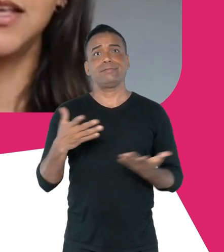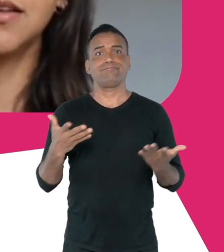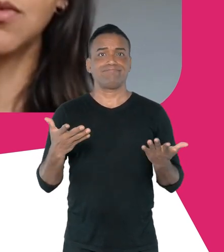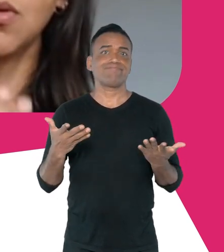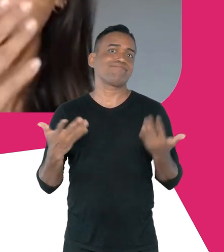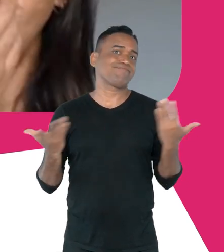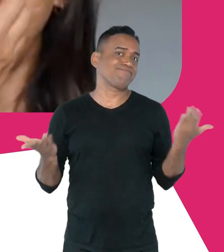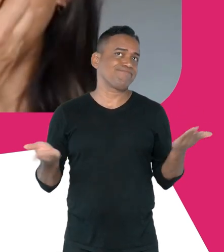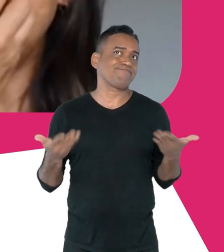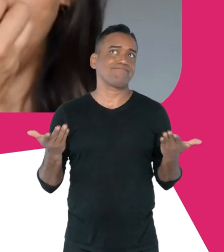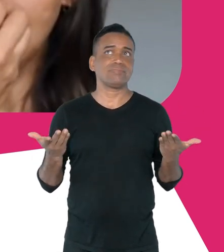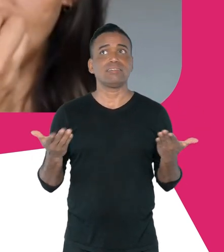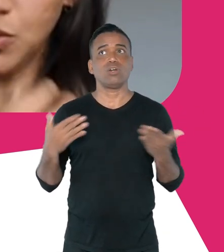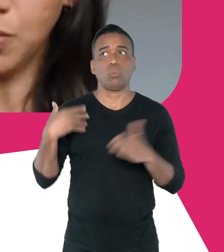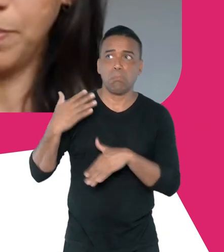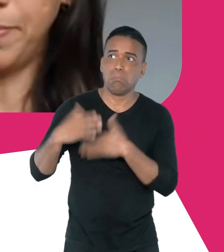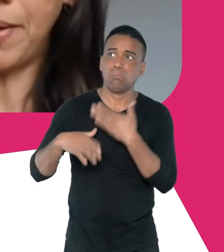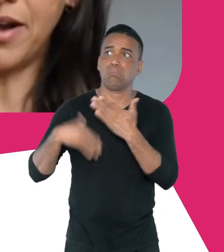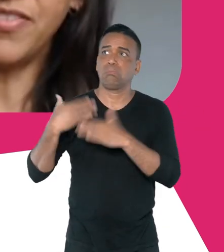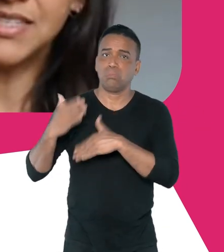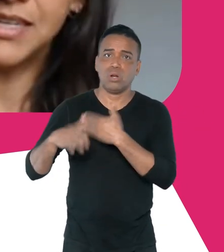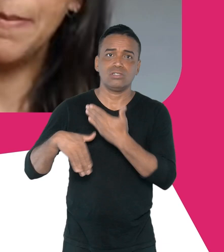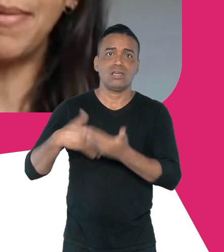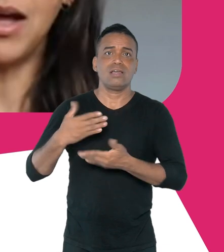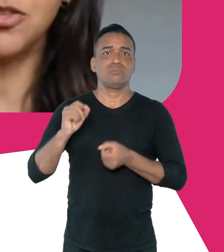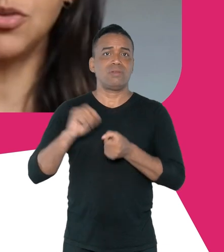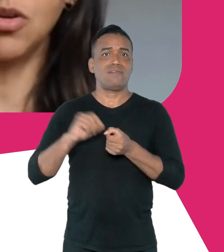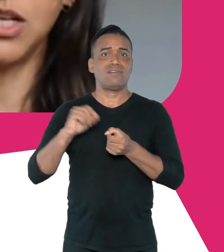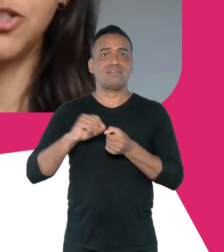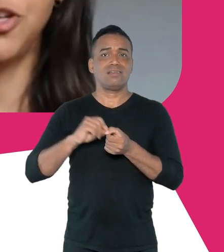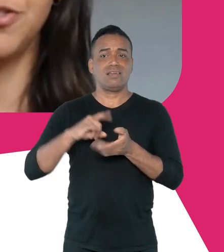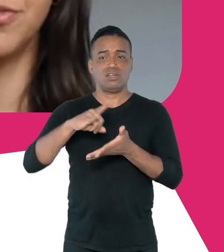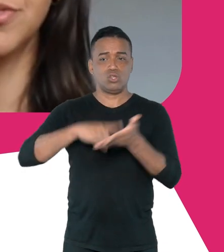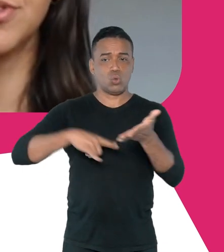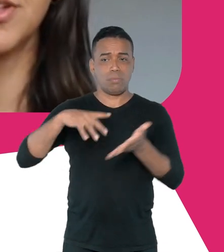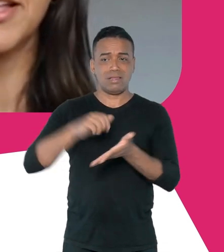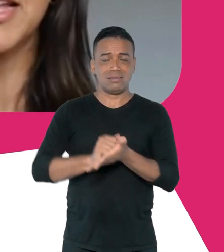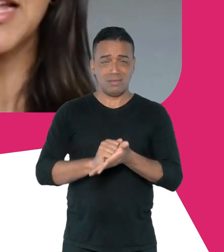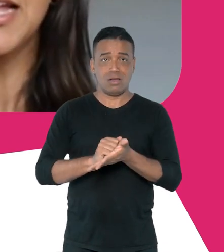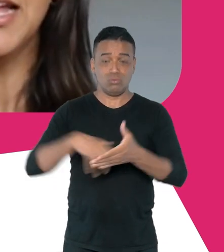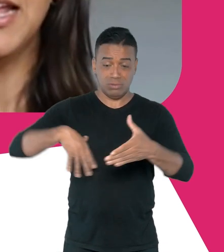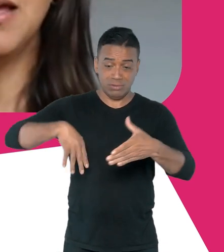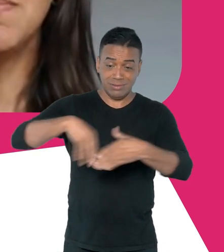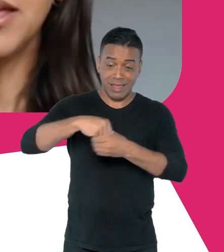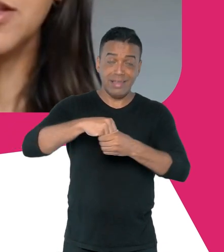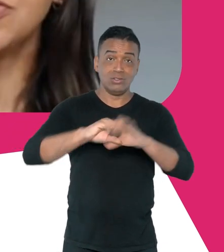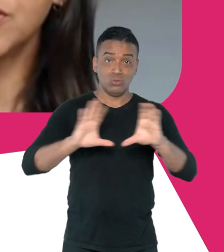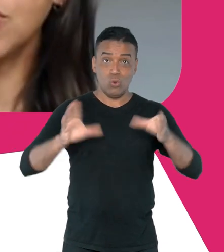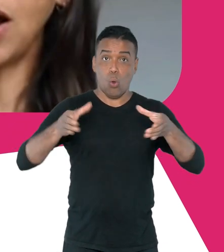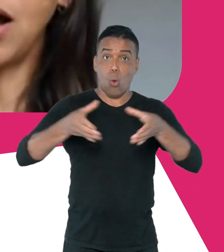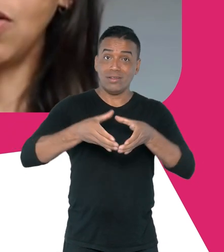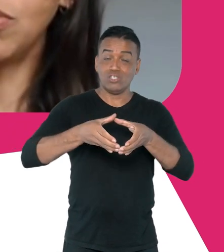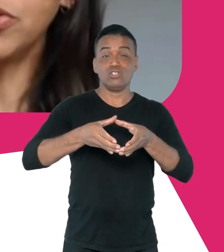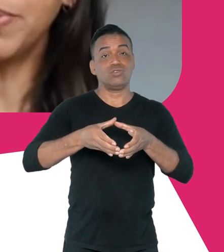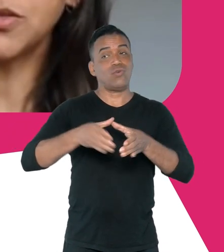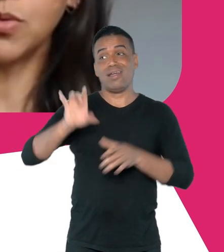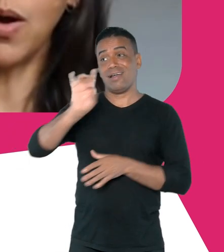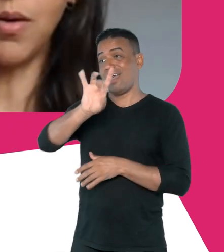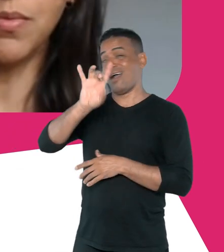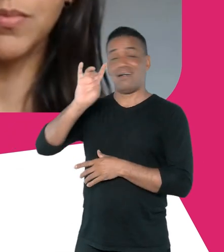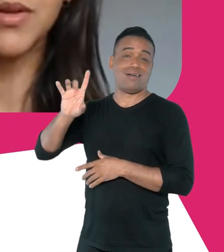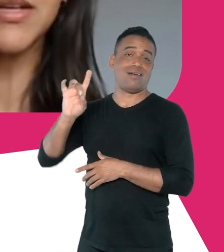E assim, o processo para fazer parte do coletivo, ele é bem individual,